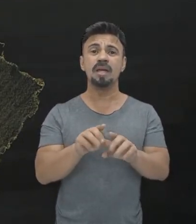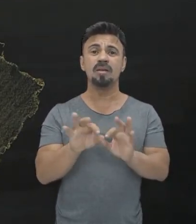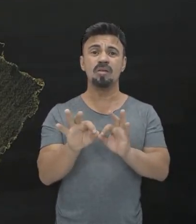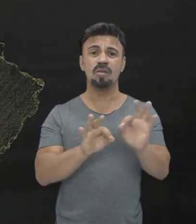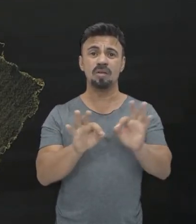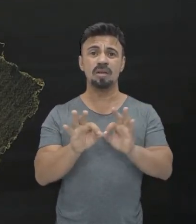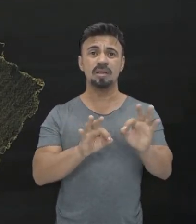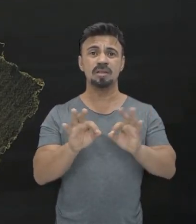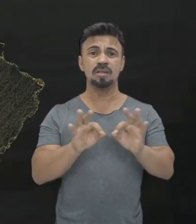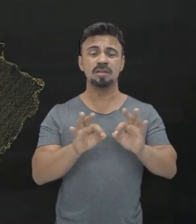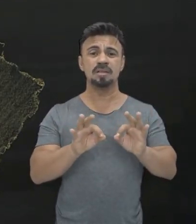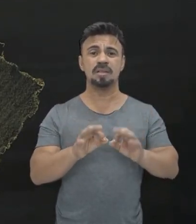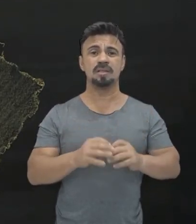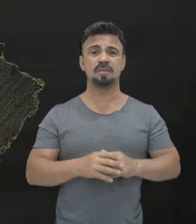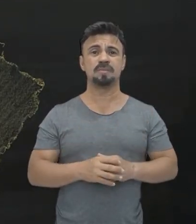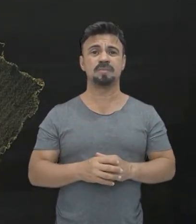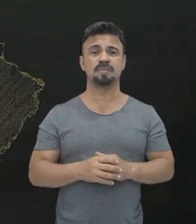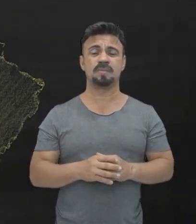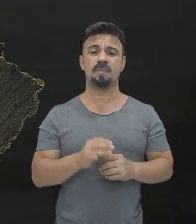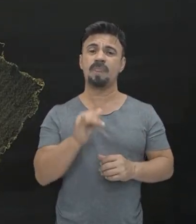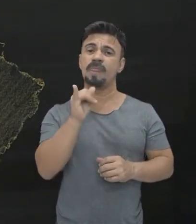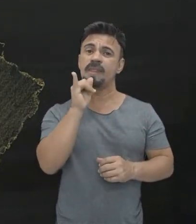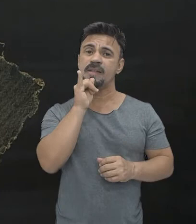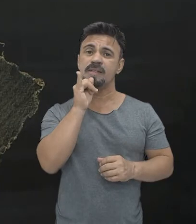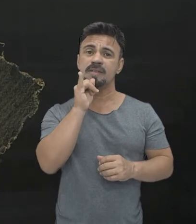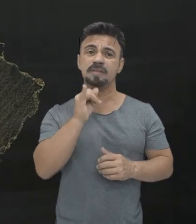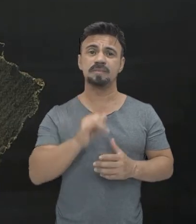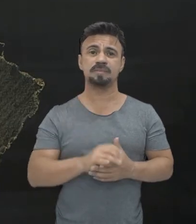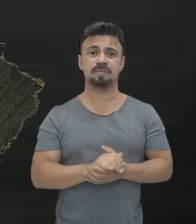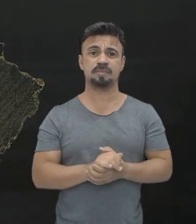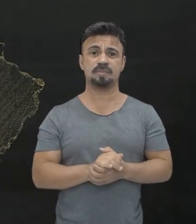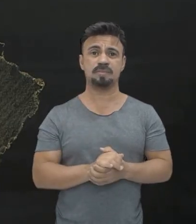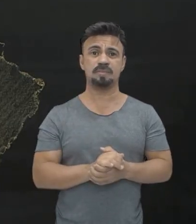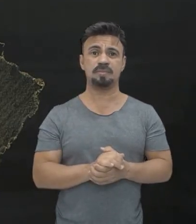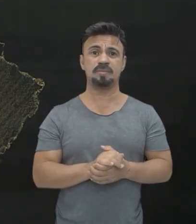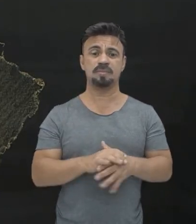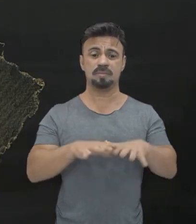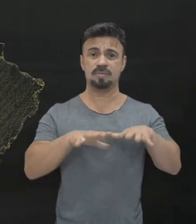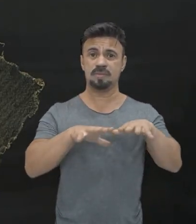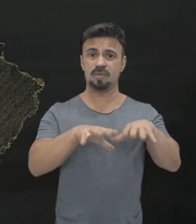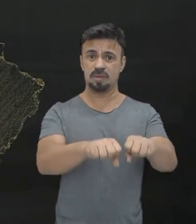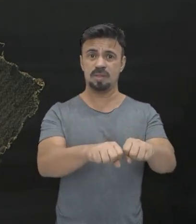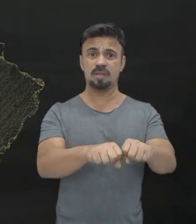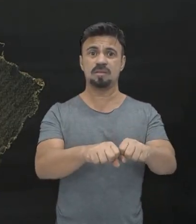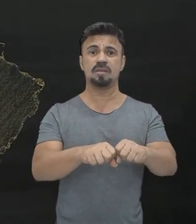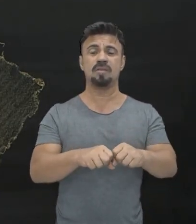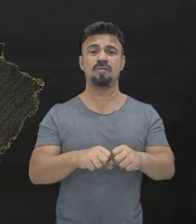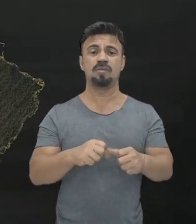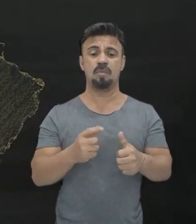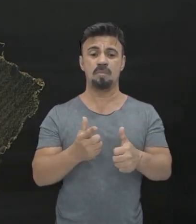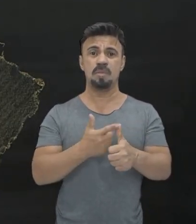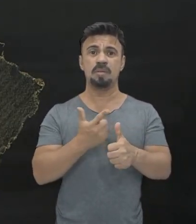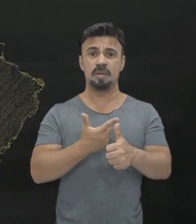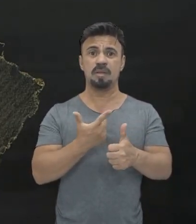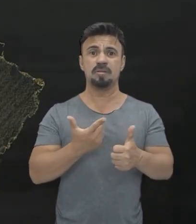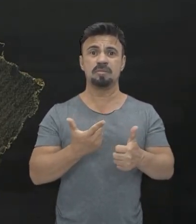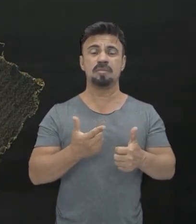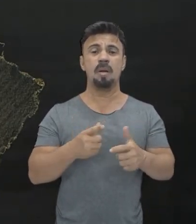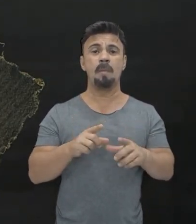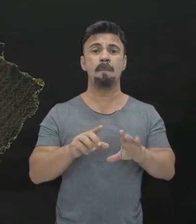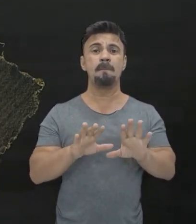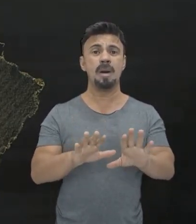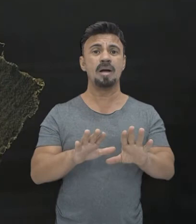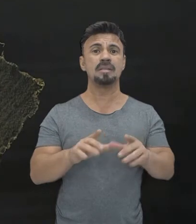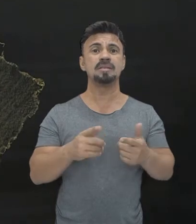subcritérios nesse sentido. Por exemplo, a questão de colonização foi um primeiro fator, mas